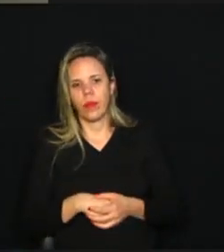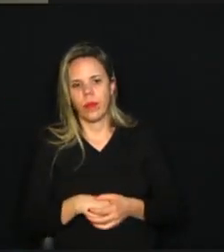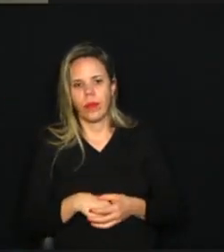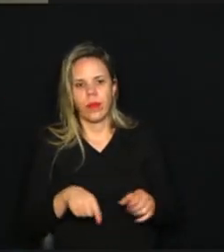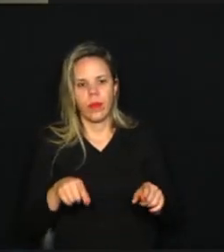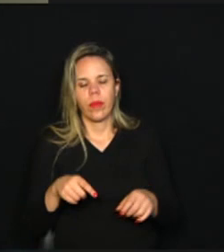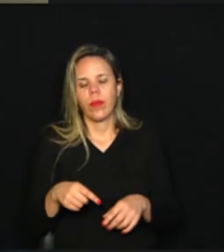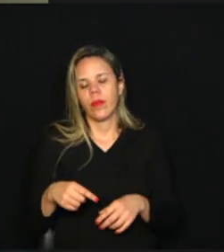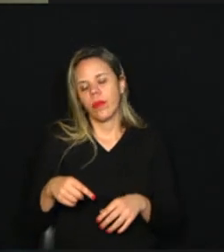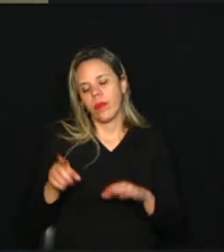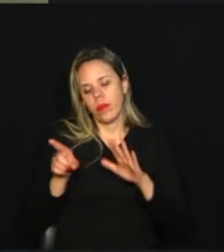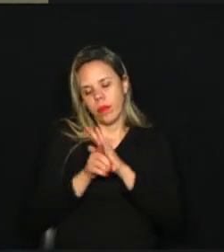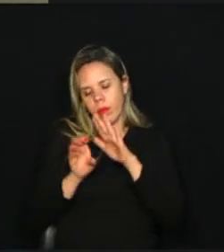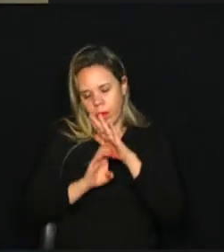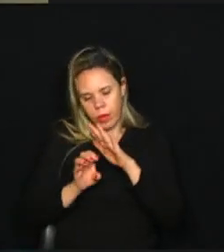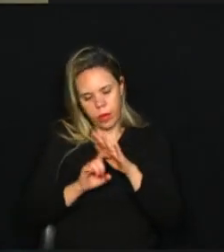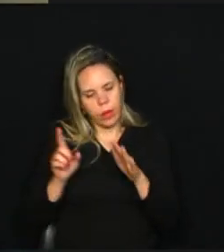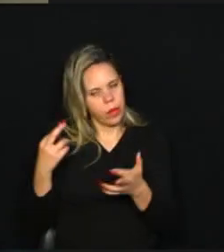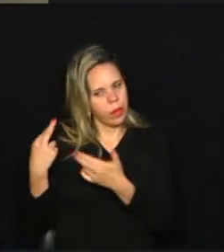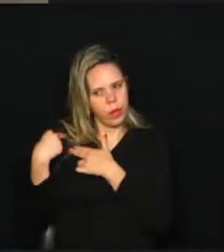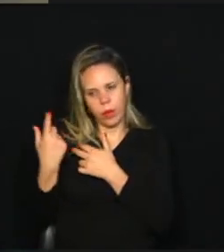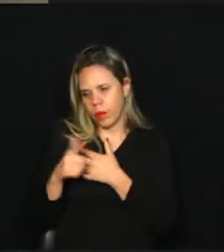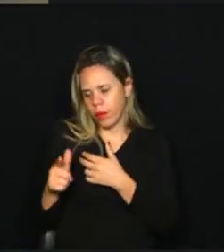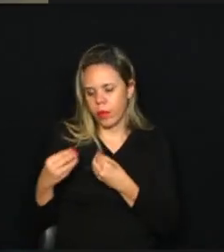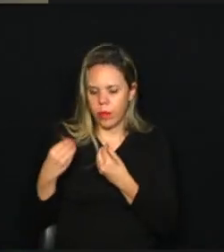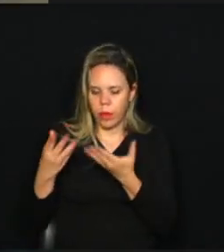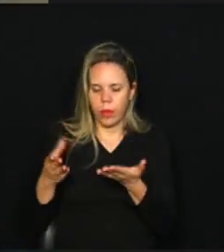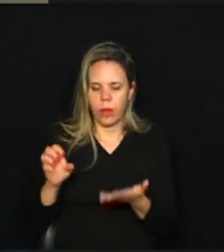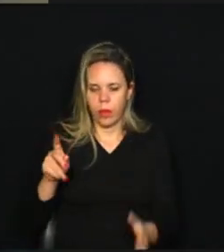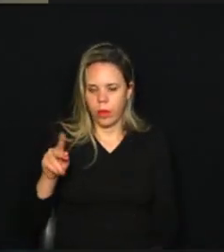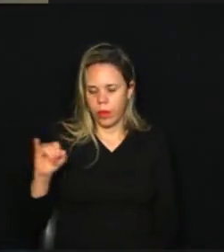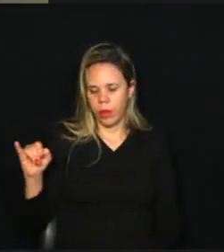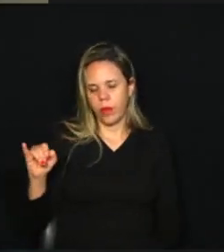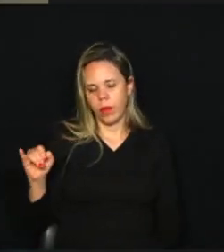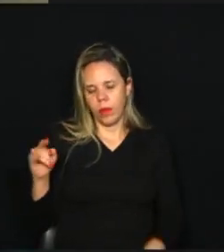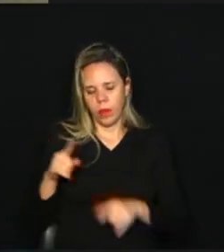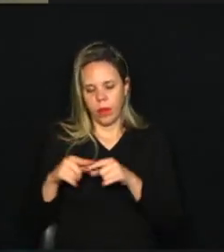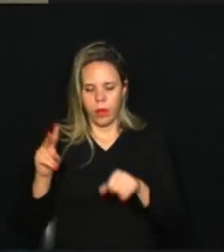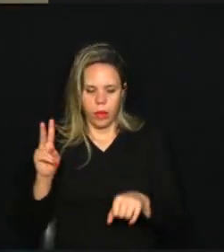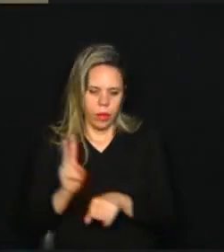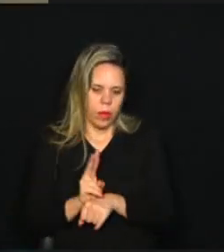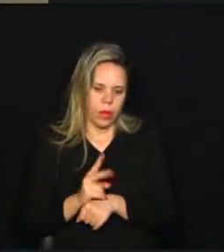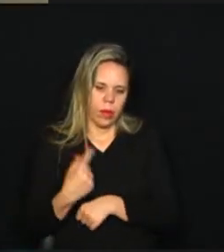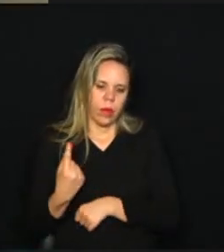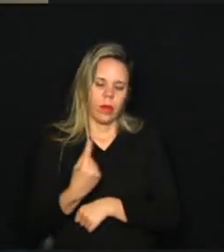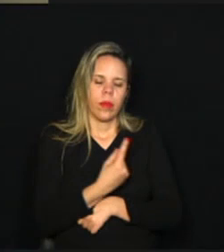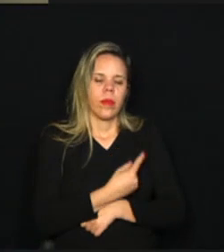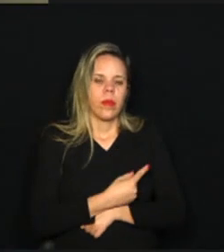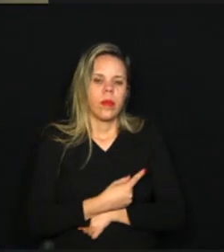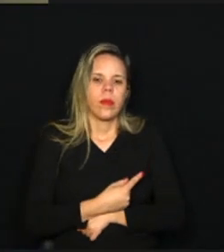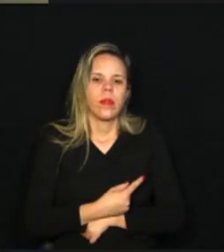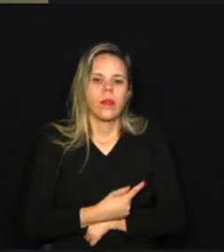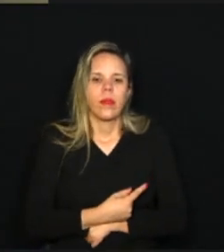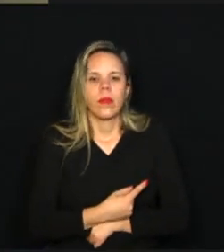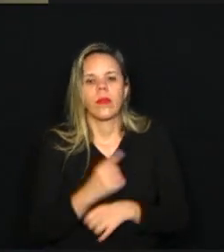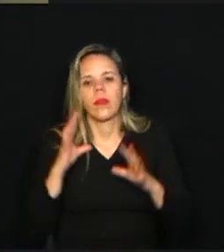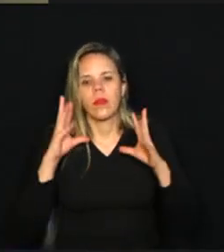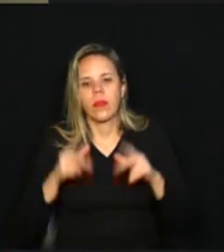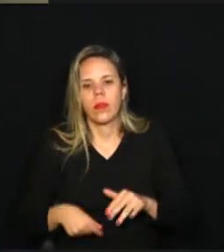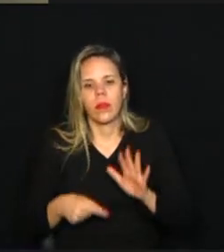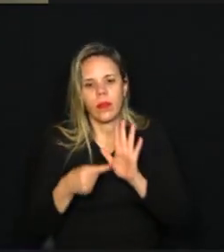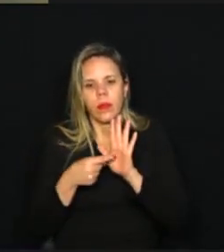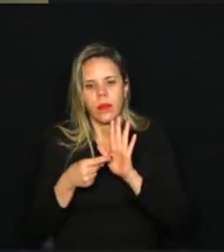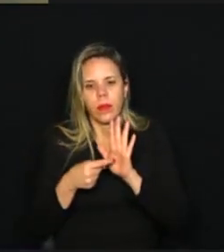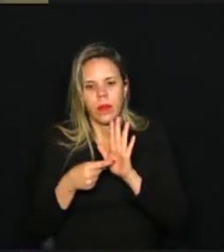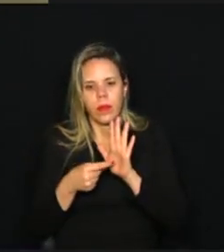dessa responsabilidade com relação a esse um equipamento também de proteção individual, né? As condições de higiene de mãos que vão para